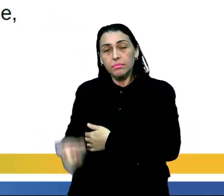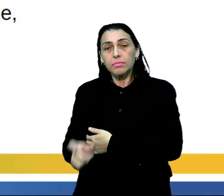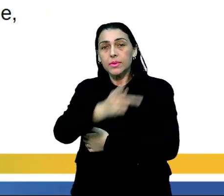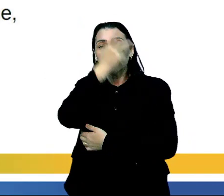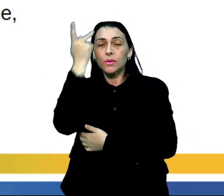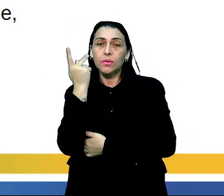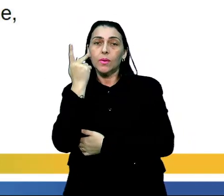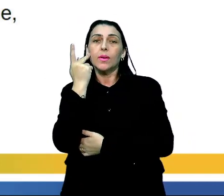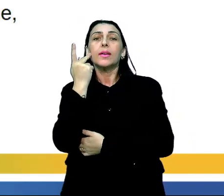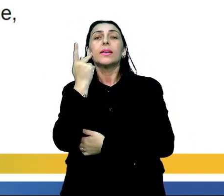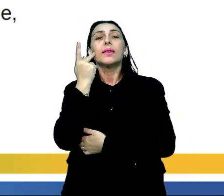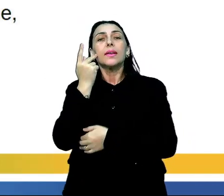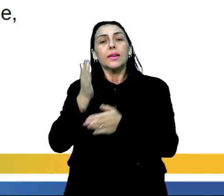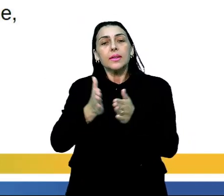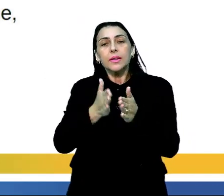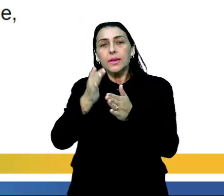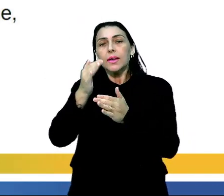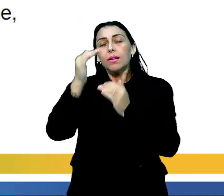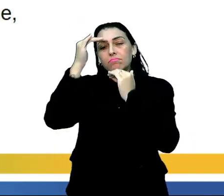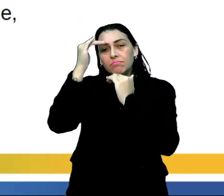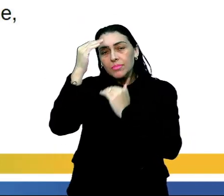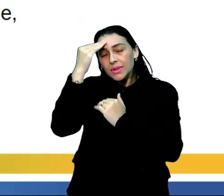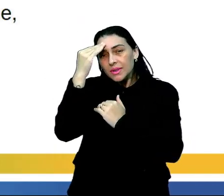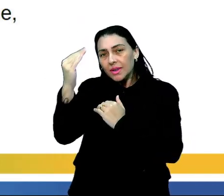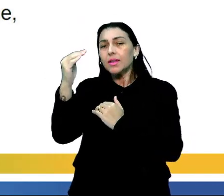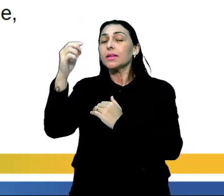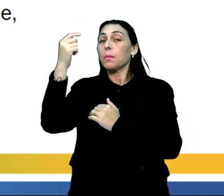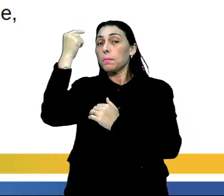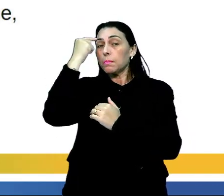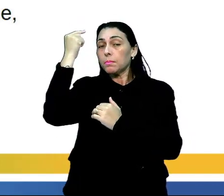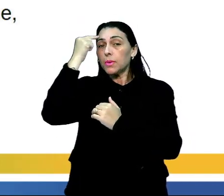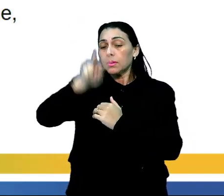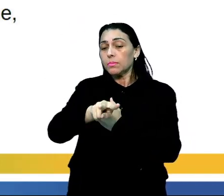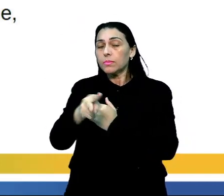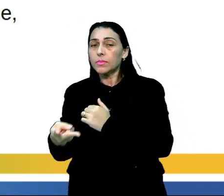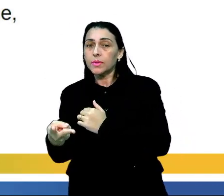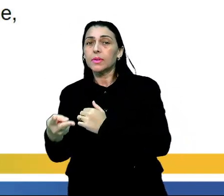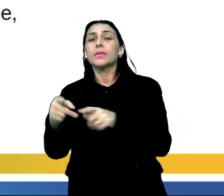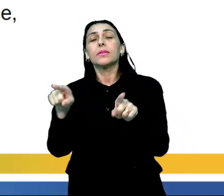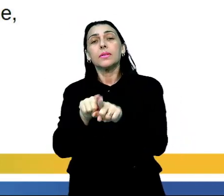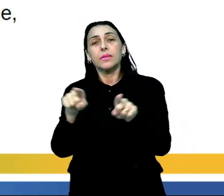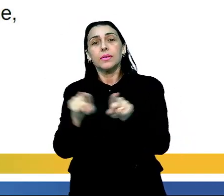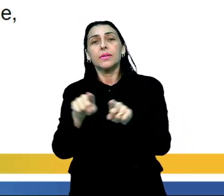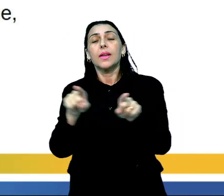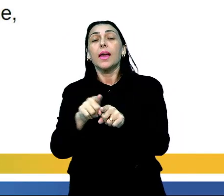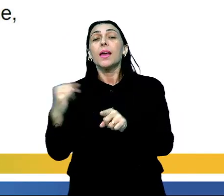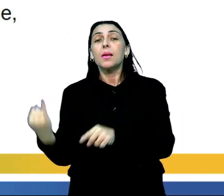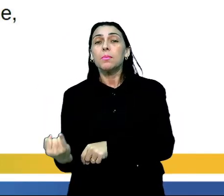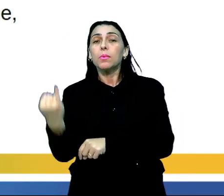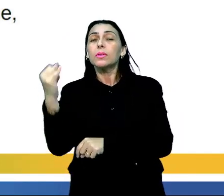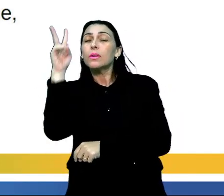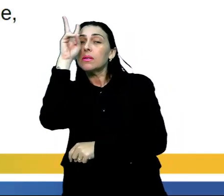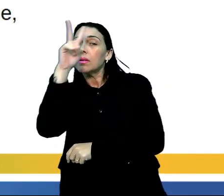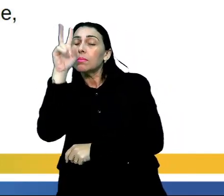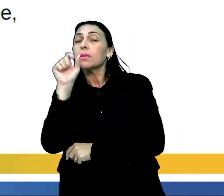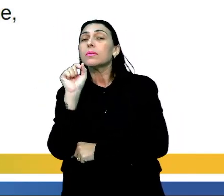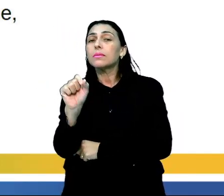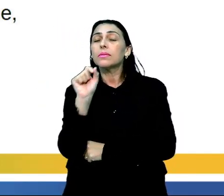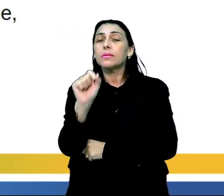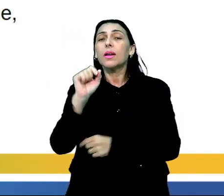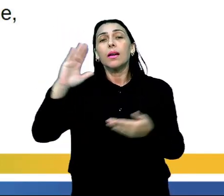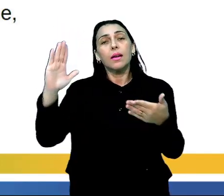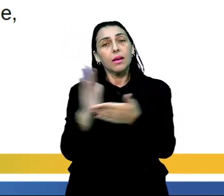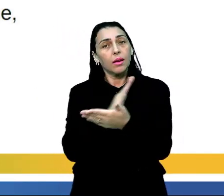que seguem linhas de pensamento opostas. À vista disso, é interessante ressaltar que